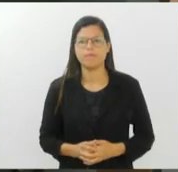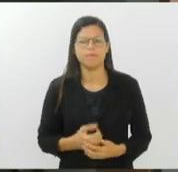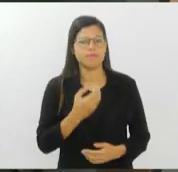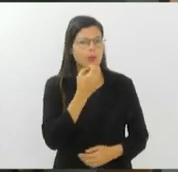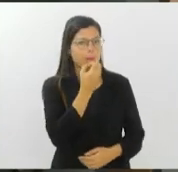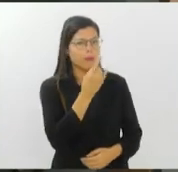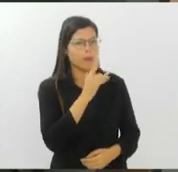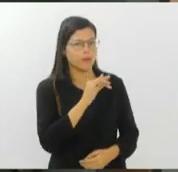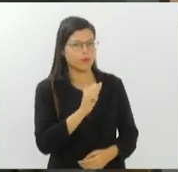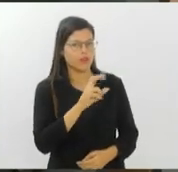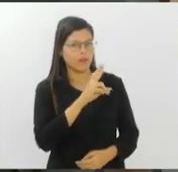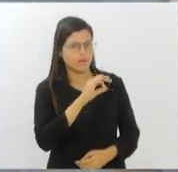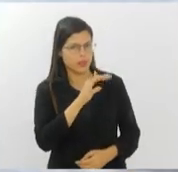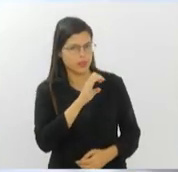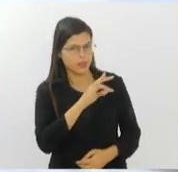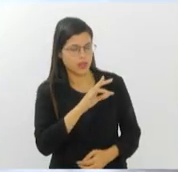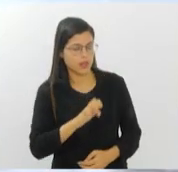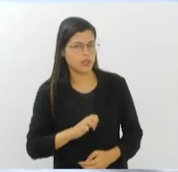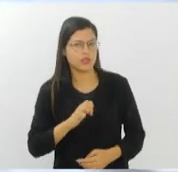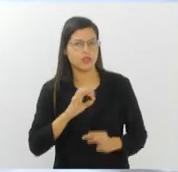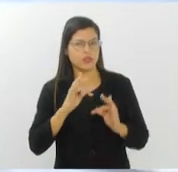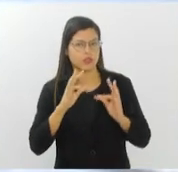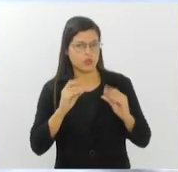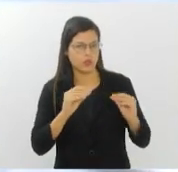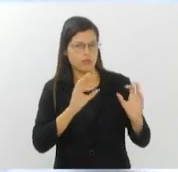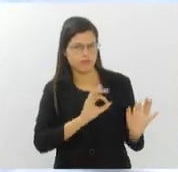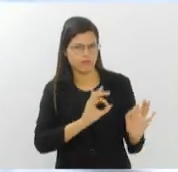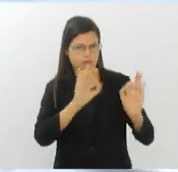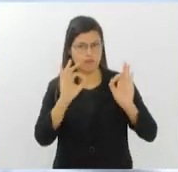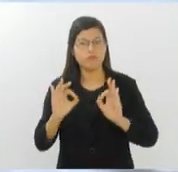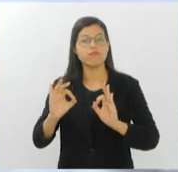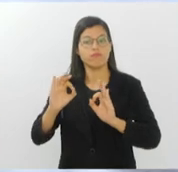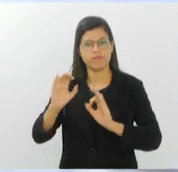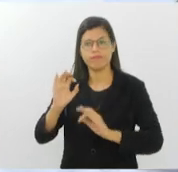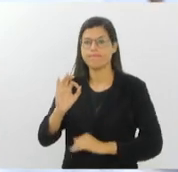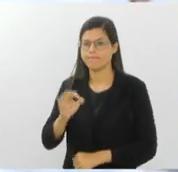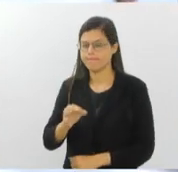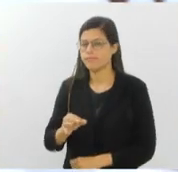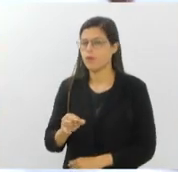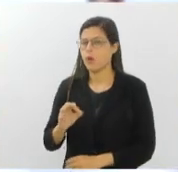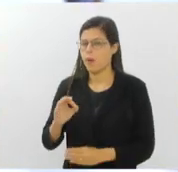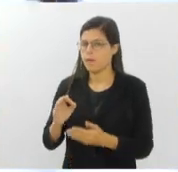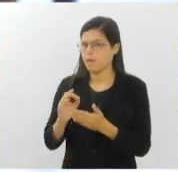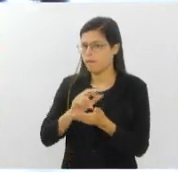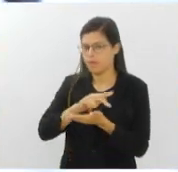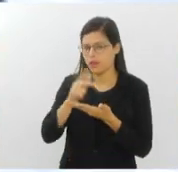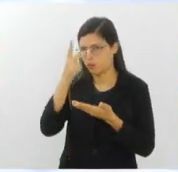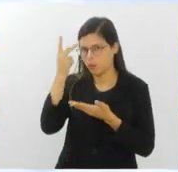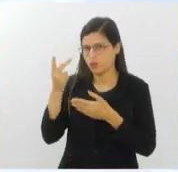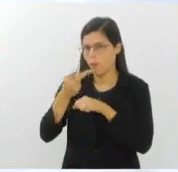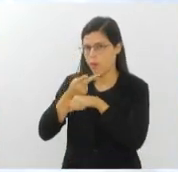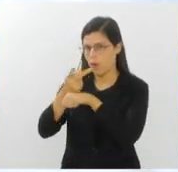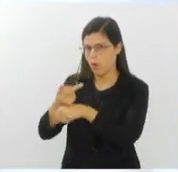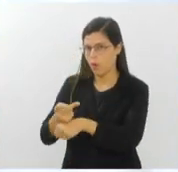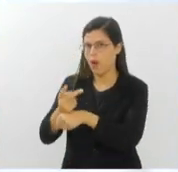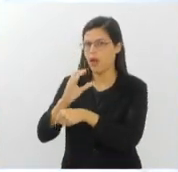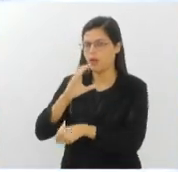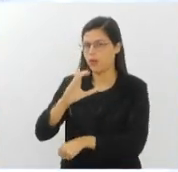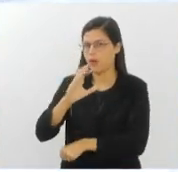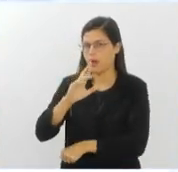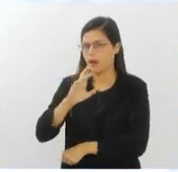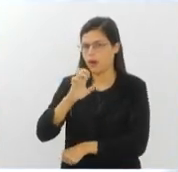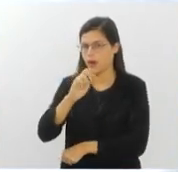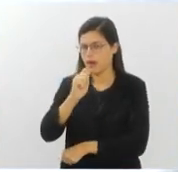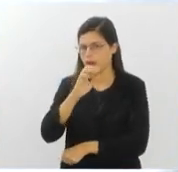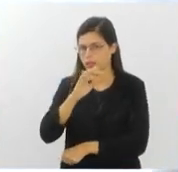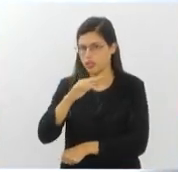Bom dia, Vicente. Bom dia a todos que nos assistem. É isso mesmo, muitas pessoas vêm buscando a creatina aí, né, para esse ganho de massa muscular, principalmente